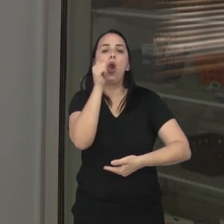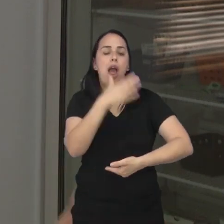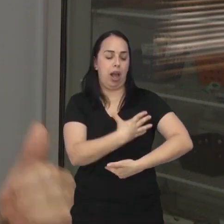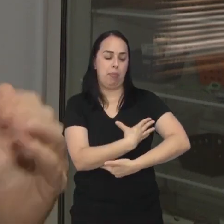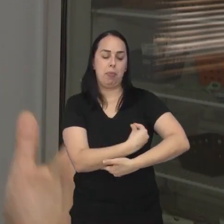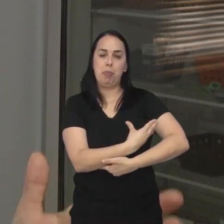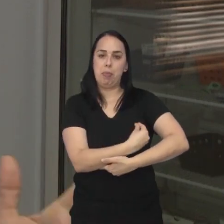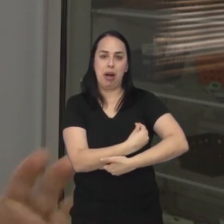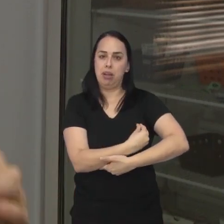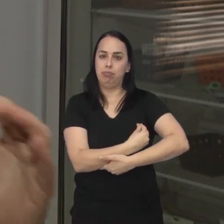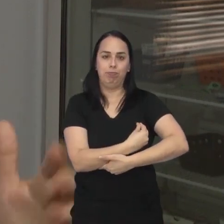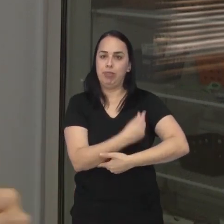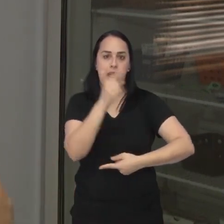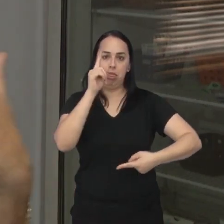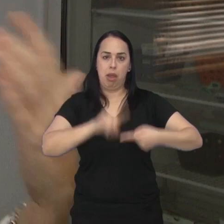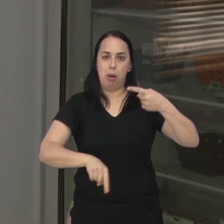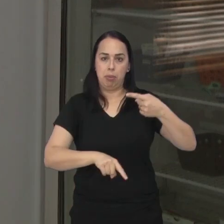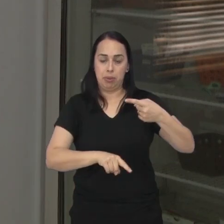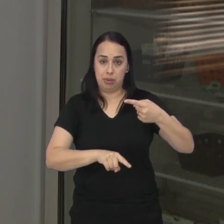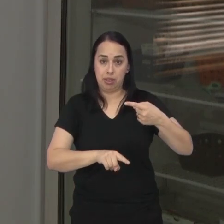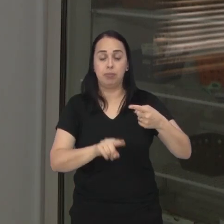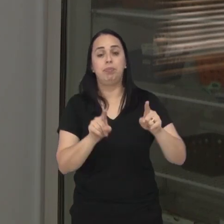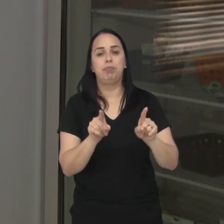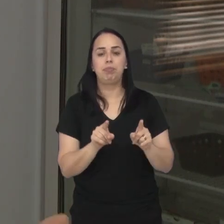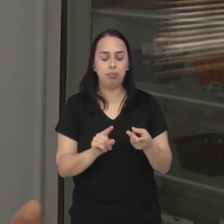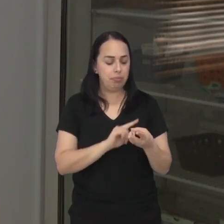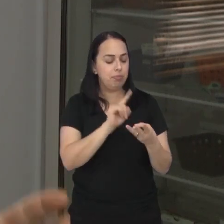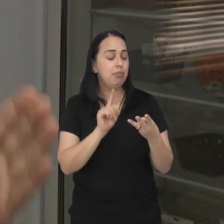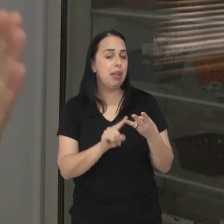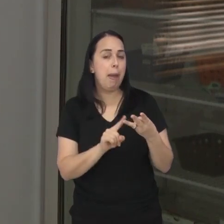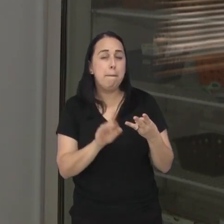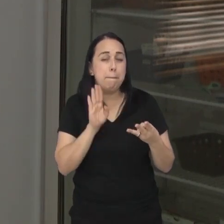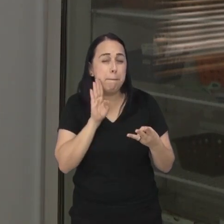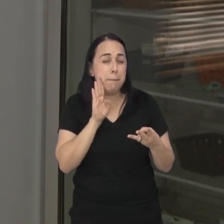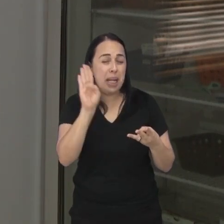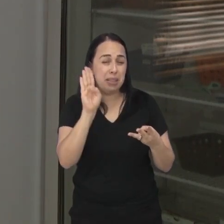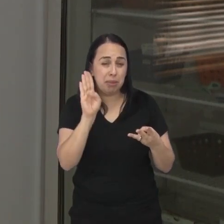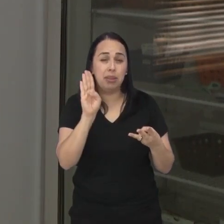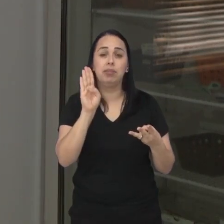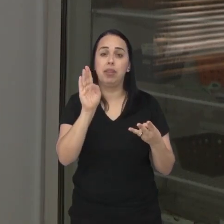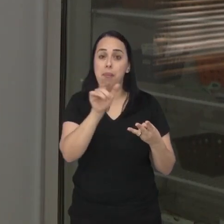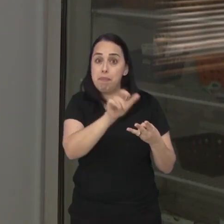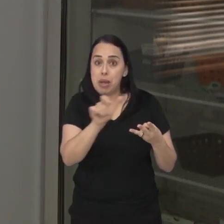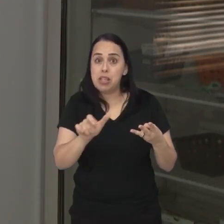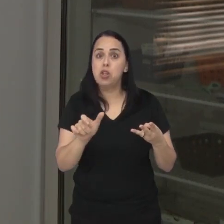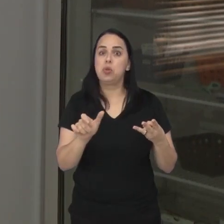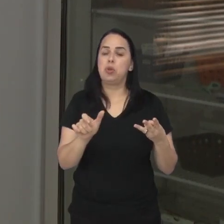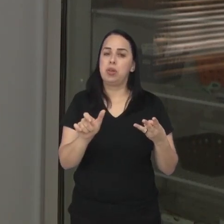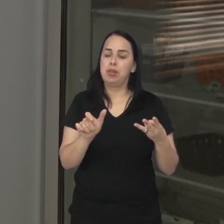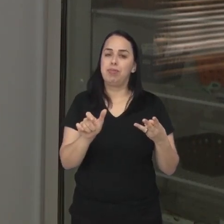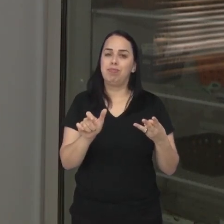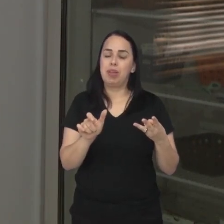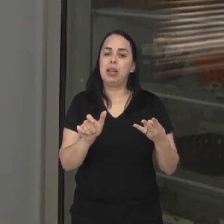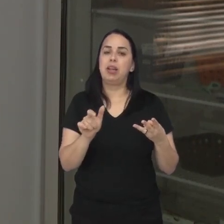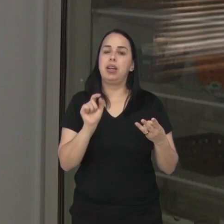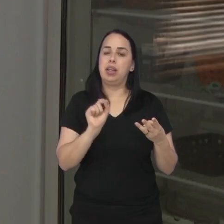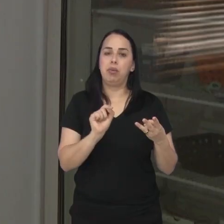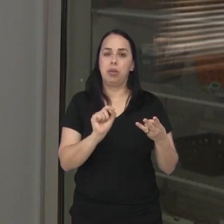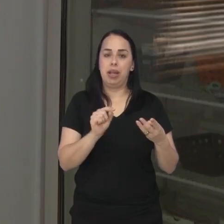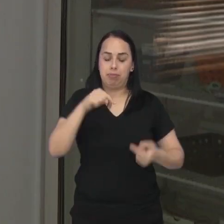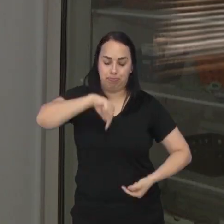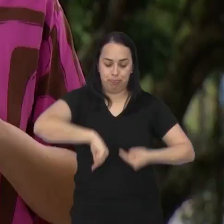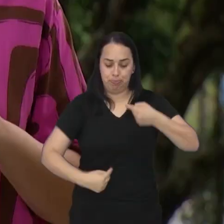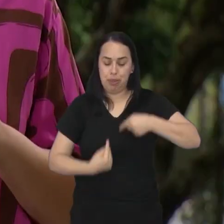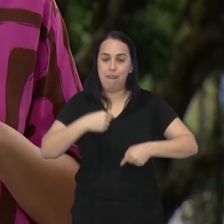que estão amamentando pelo menos até os 6 meses ou até pararem a amamentação, e principalmente pessoas que têm algum comprometimento do